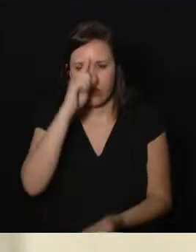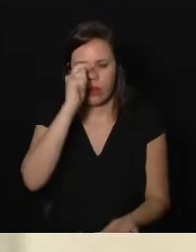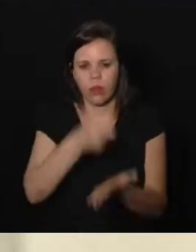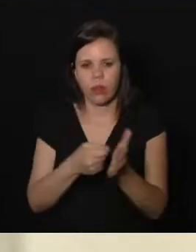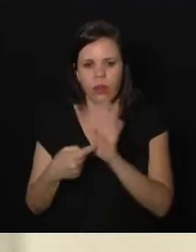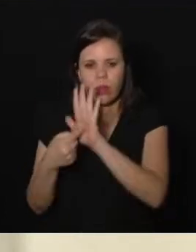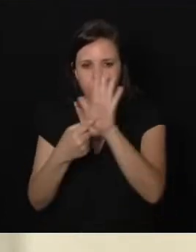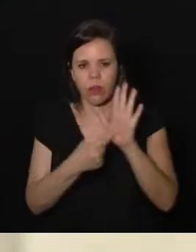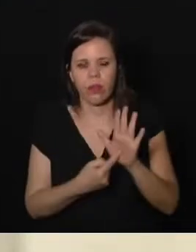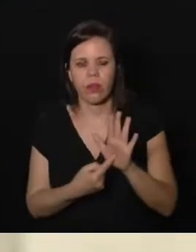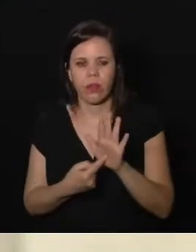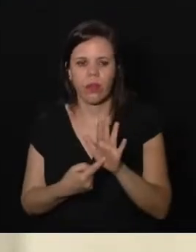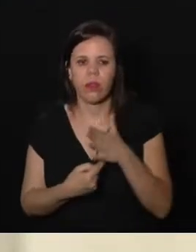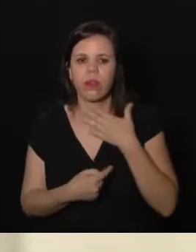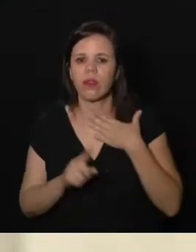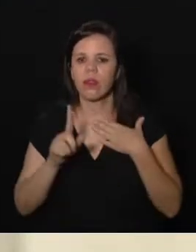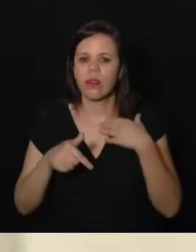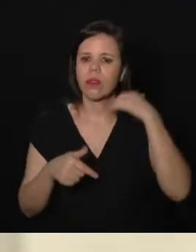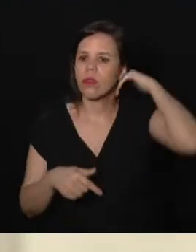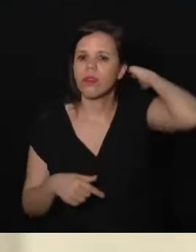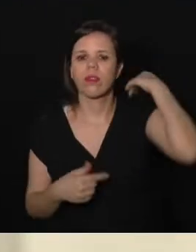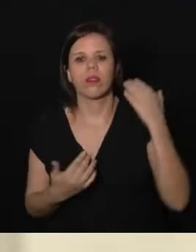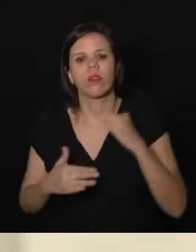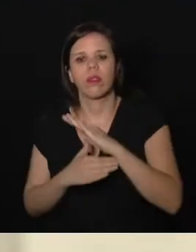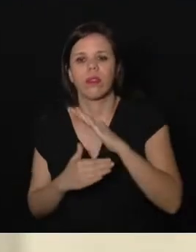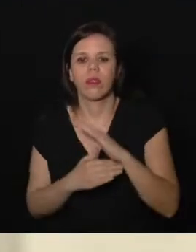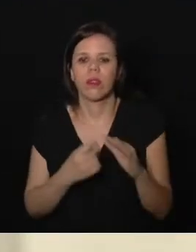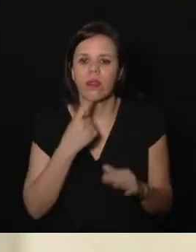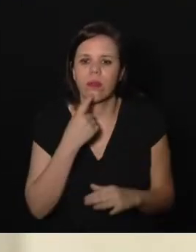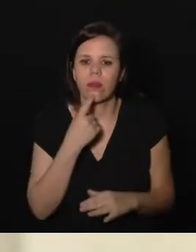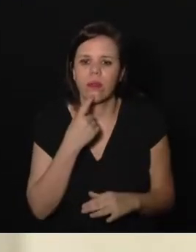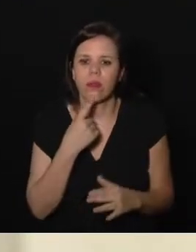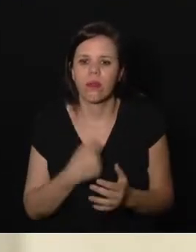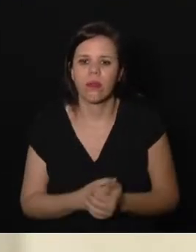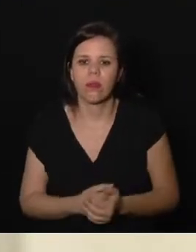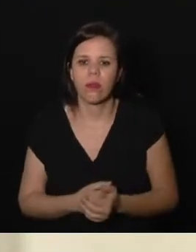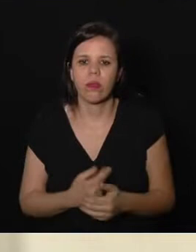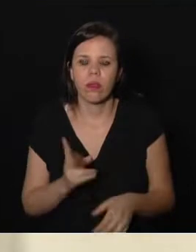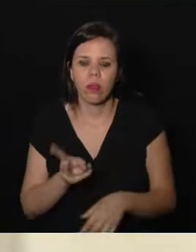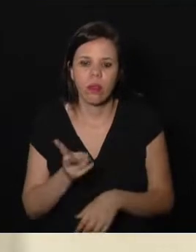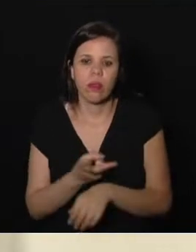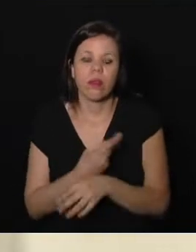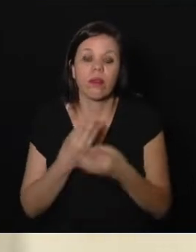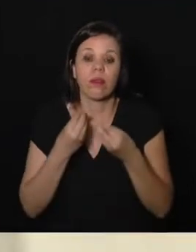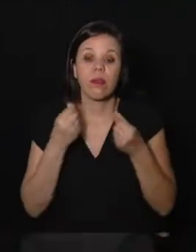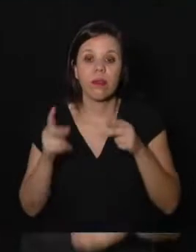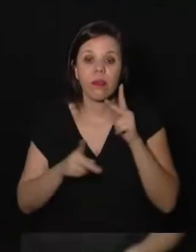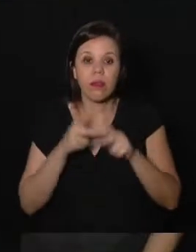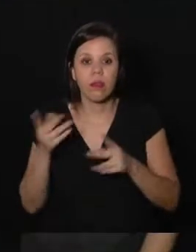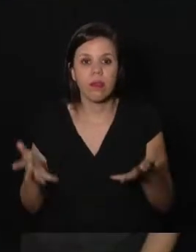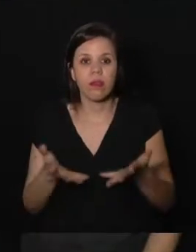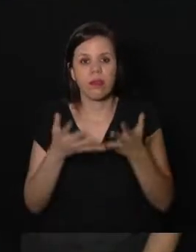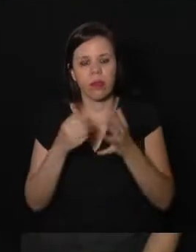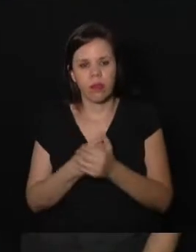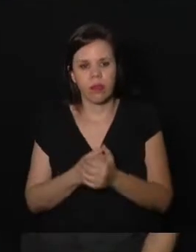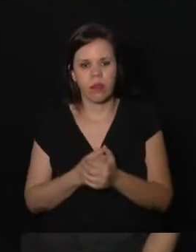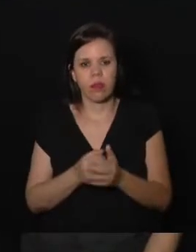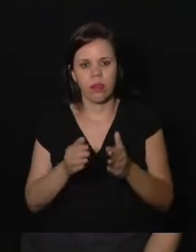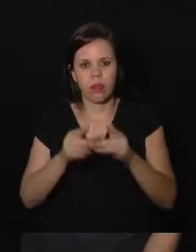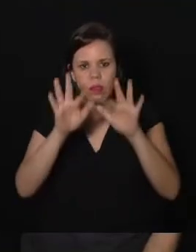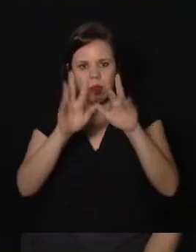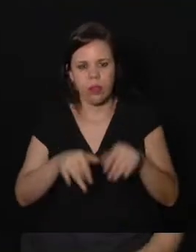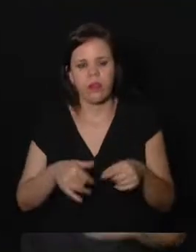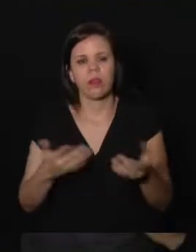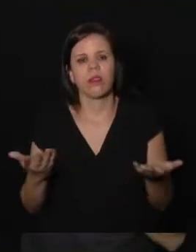essa moção, porque é uma forma também da Câmara de Campinas buscar sensibilizar o Senado. A moção é a ferramenta